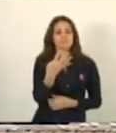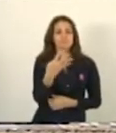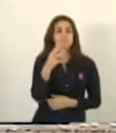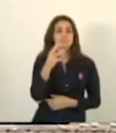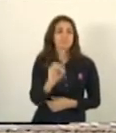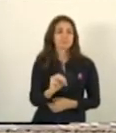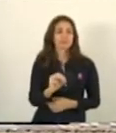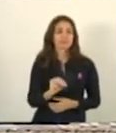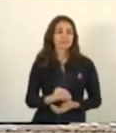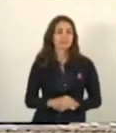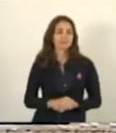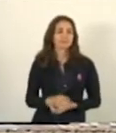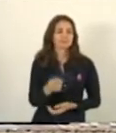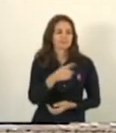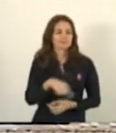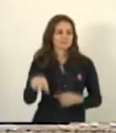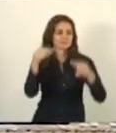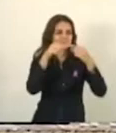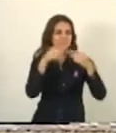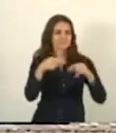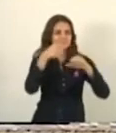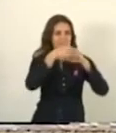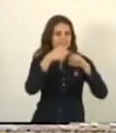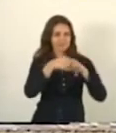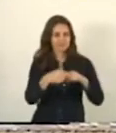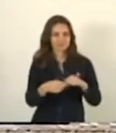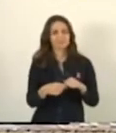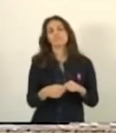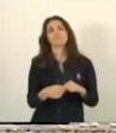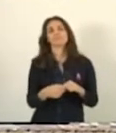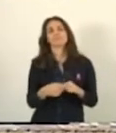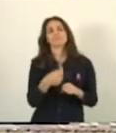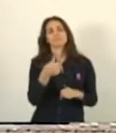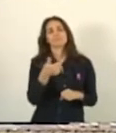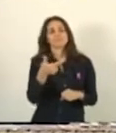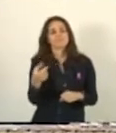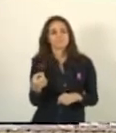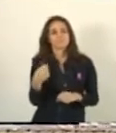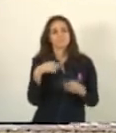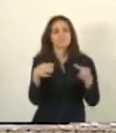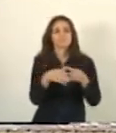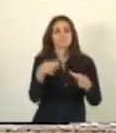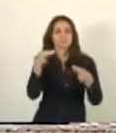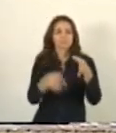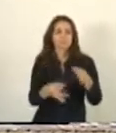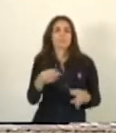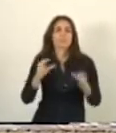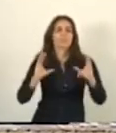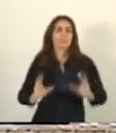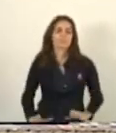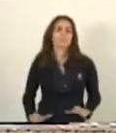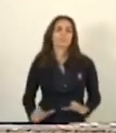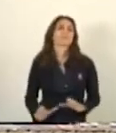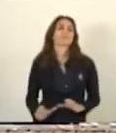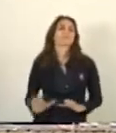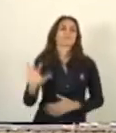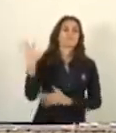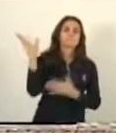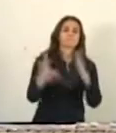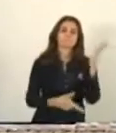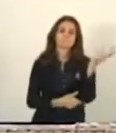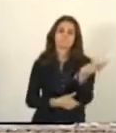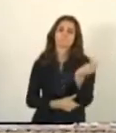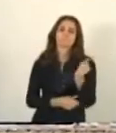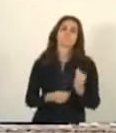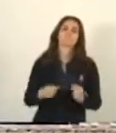Estado, após o cumprimento do artigo 120 do Regimento Interno, às Comissões de Justiça, Cidadania, de Meio Ambiente,